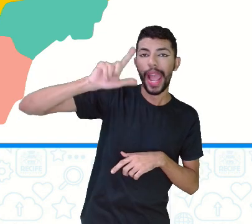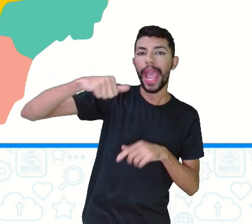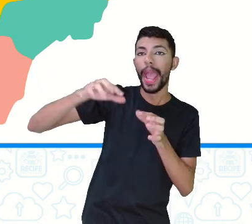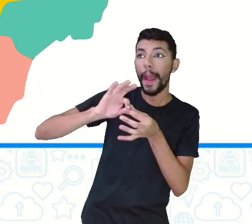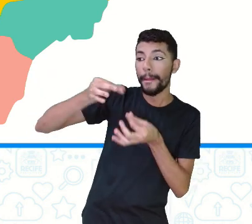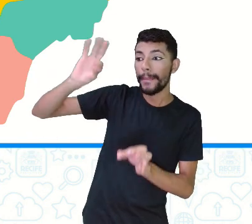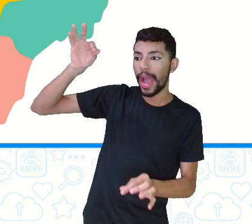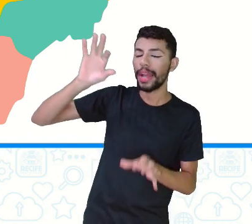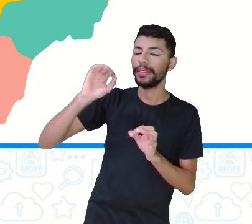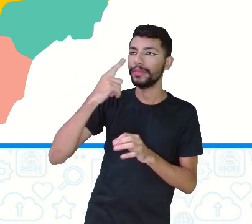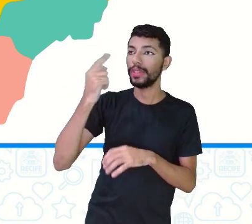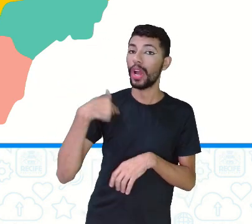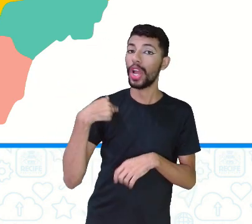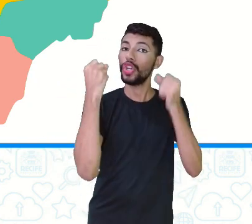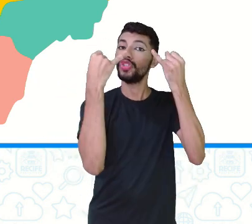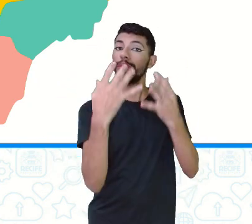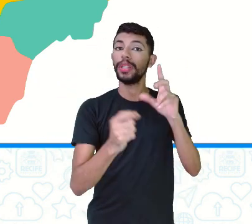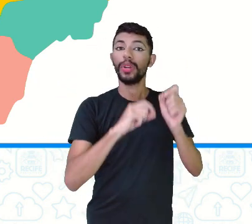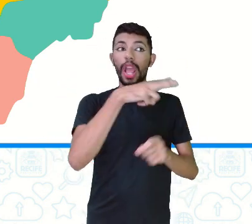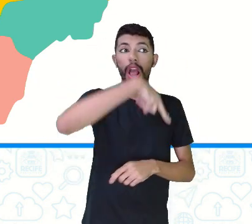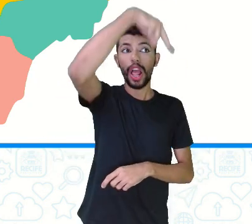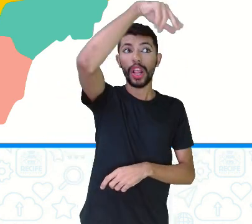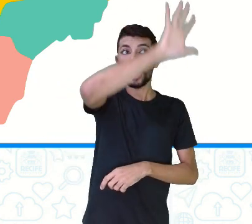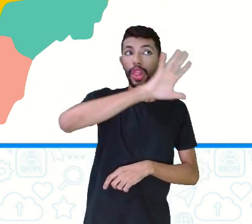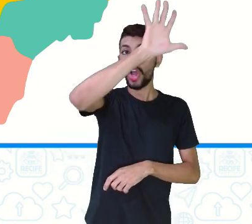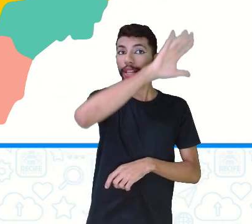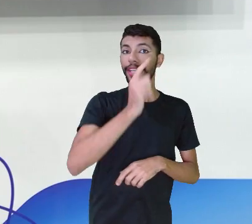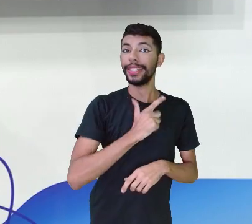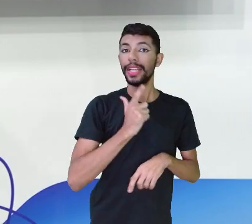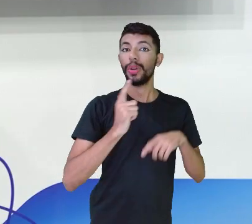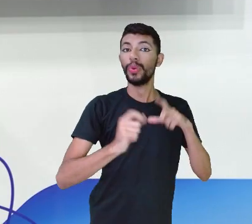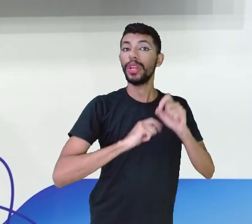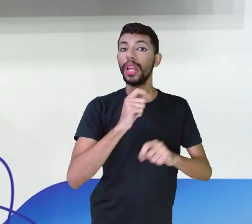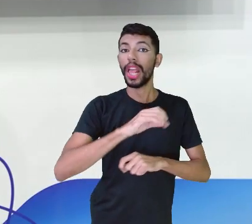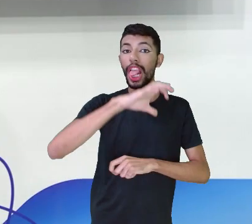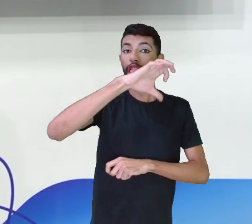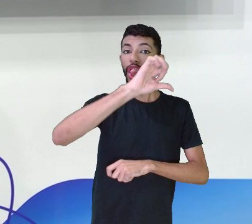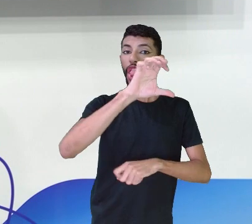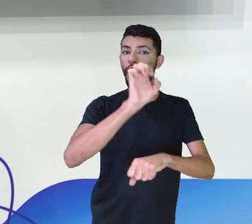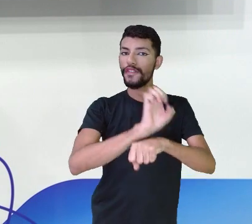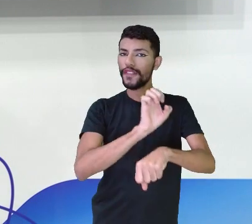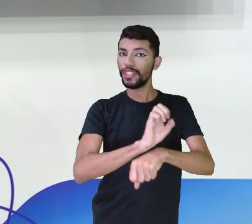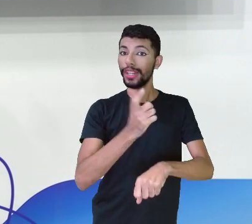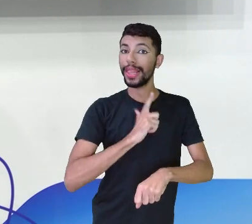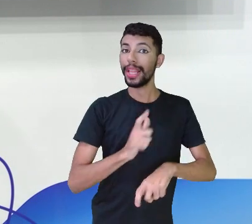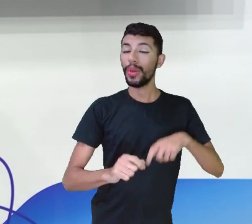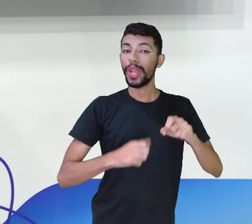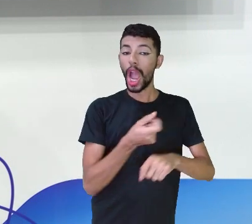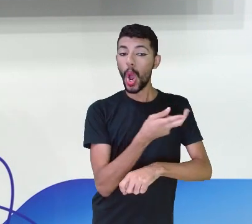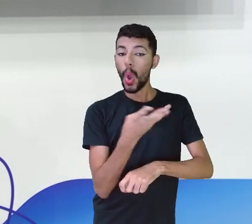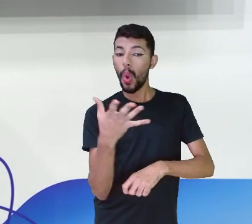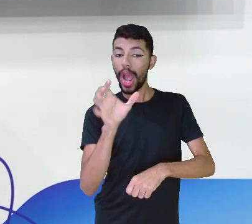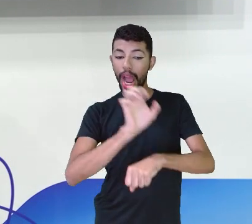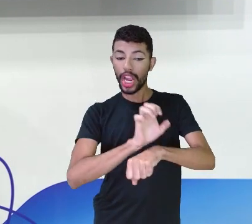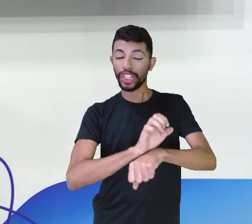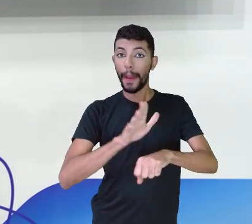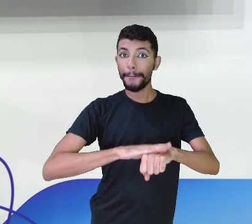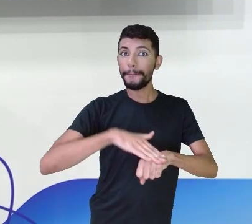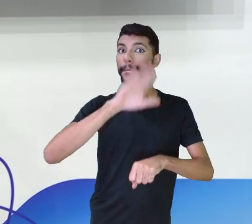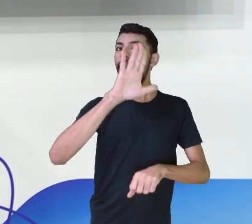que a região Nordeste, ela tem 9 estados. É a região com a maior quantidade de